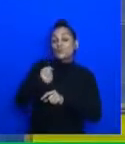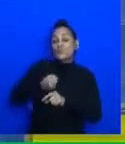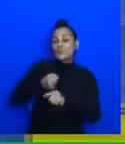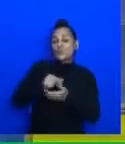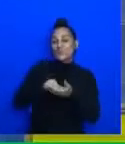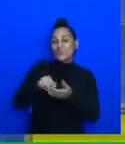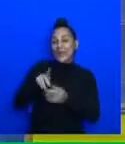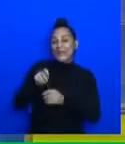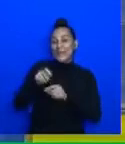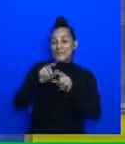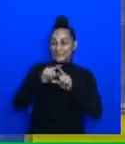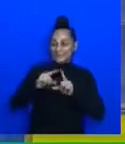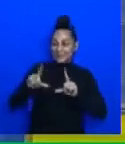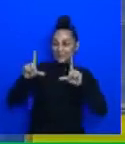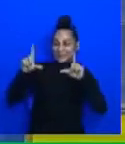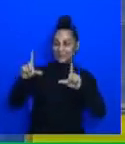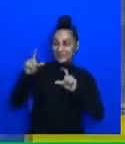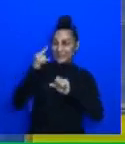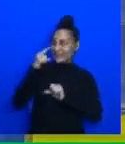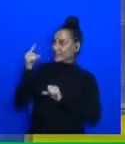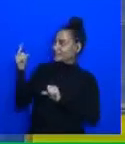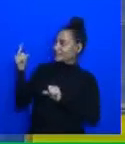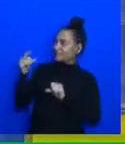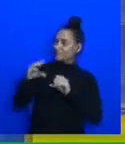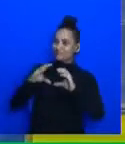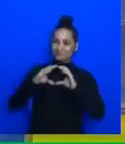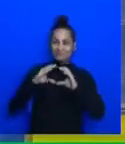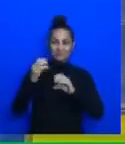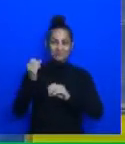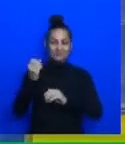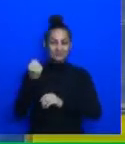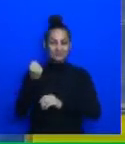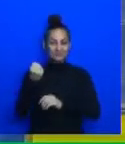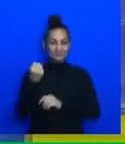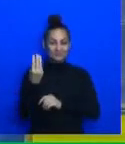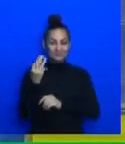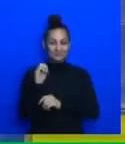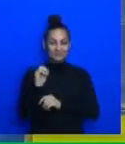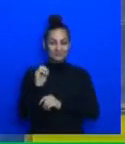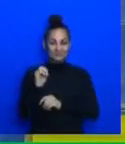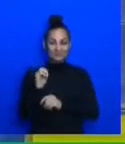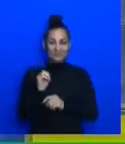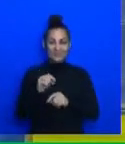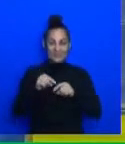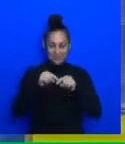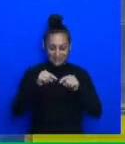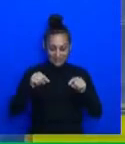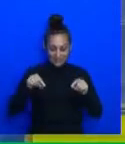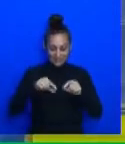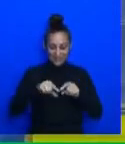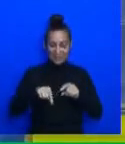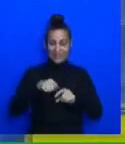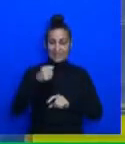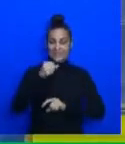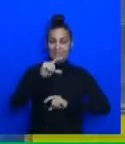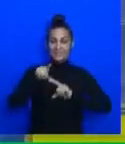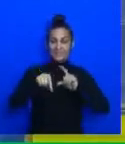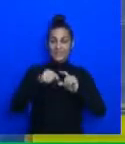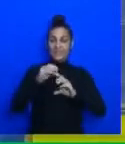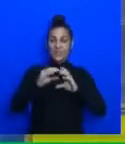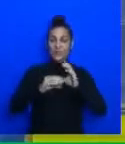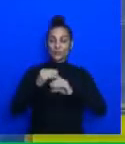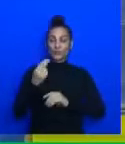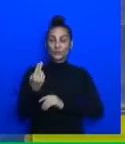número da Mega Cena tá na tela bola branca 30 Branca número 30 as seis dezenas sorteadas no